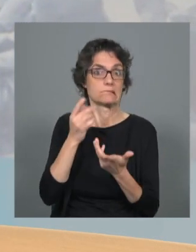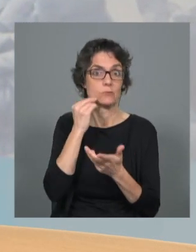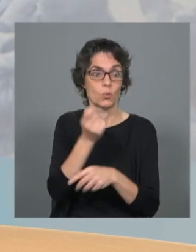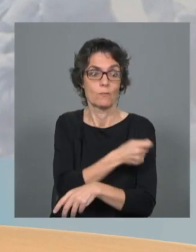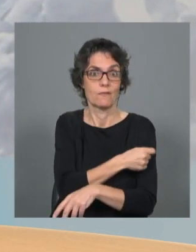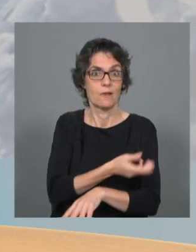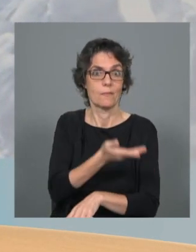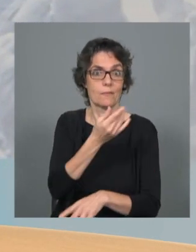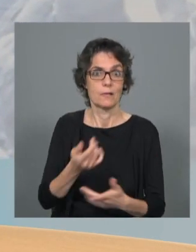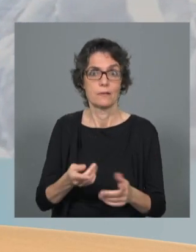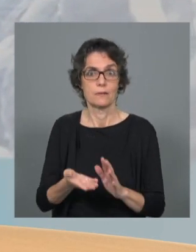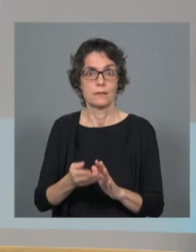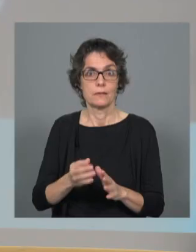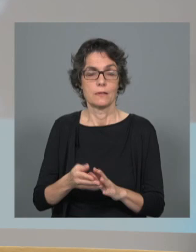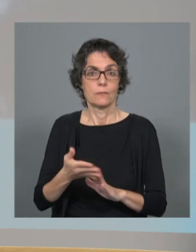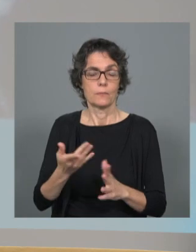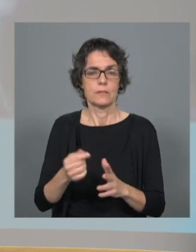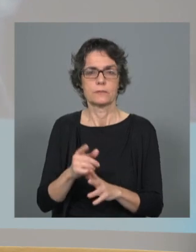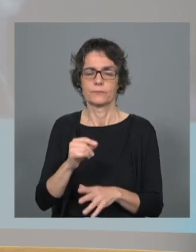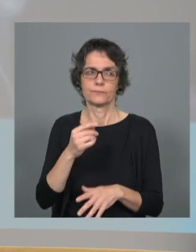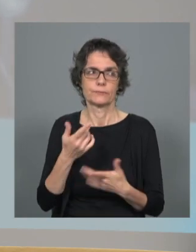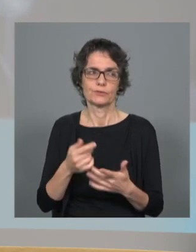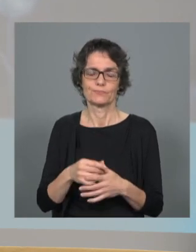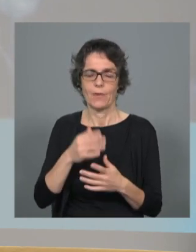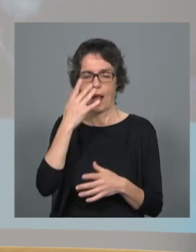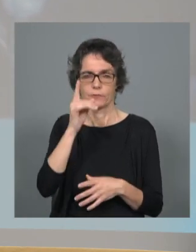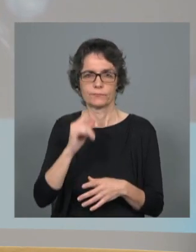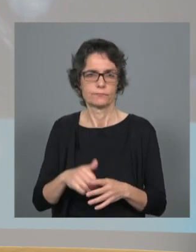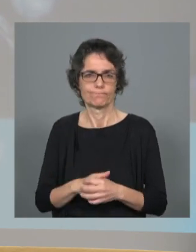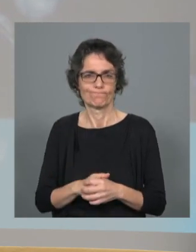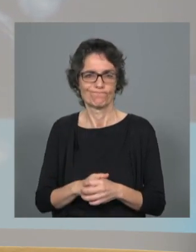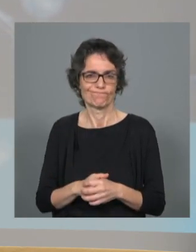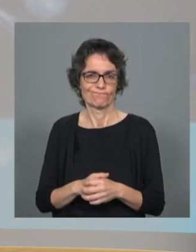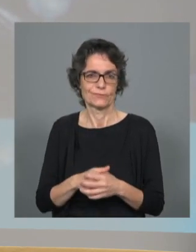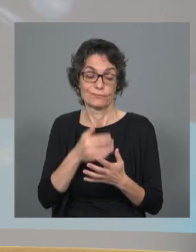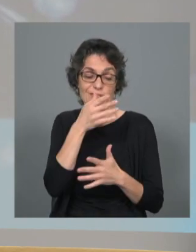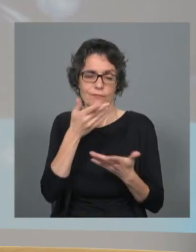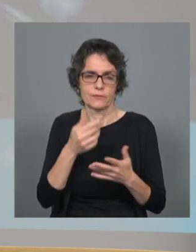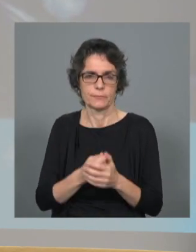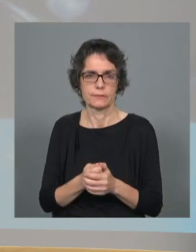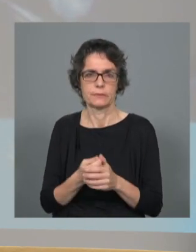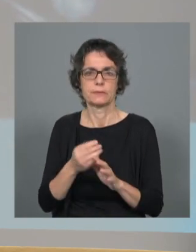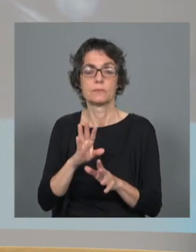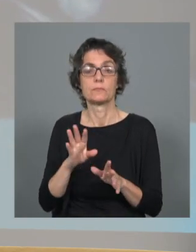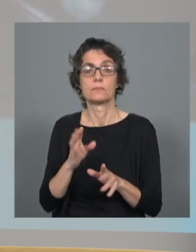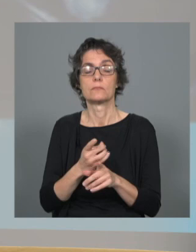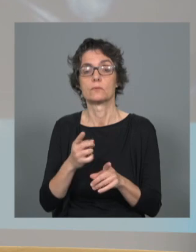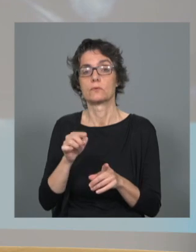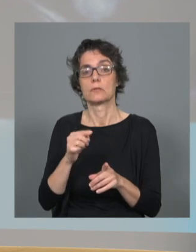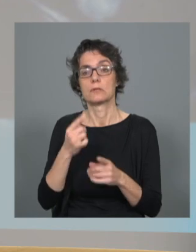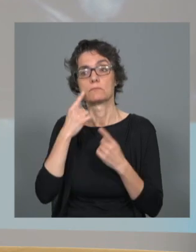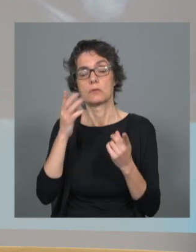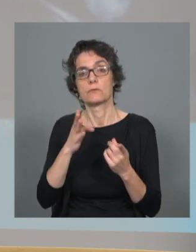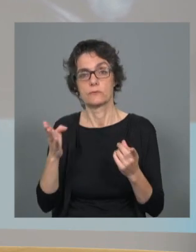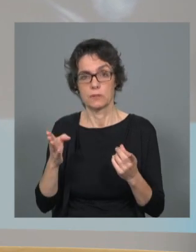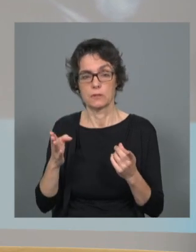que não, receio bem que não, porque aquilo que foi anunciado, que